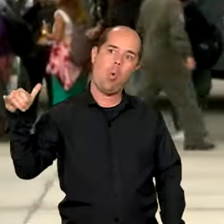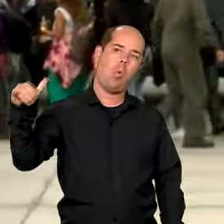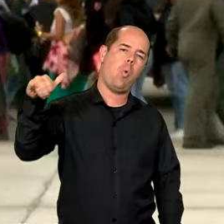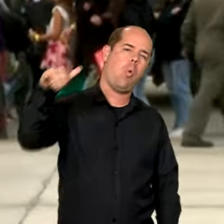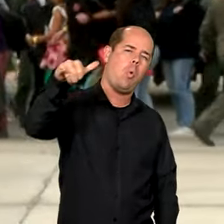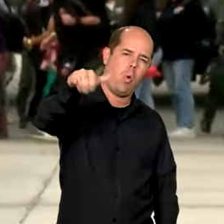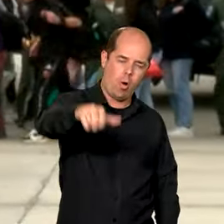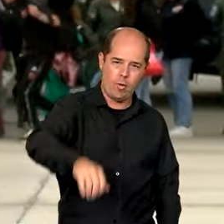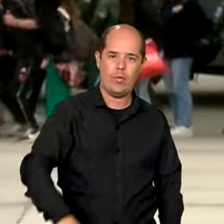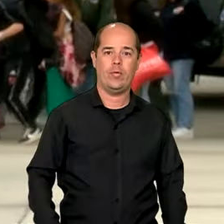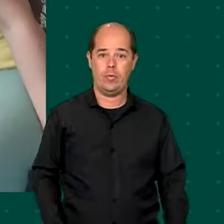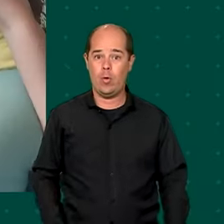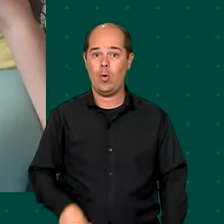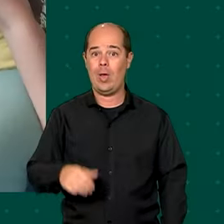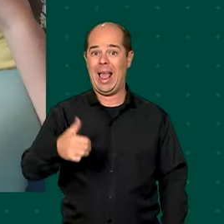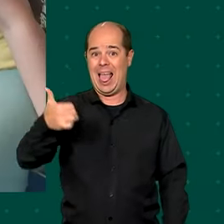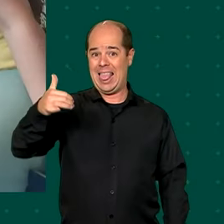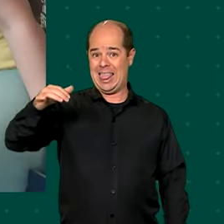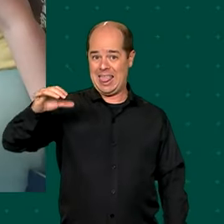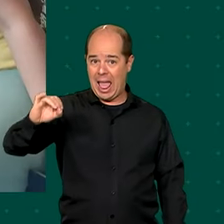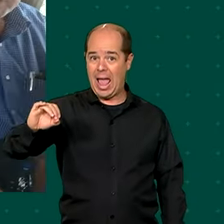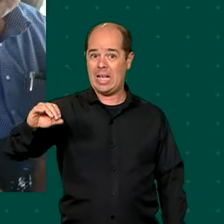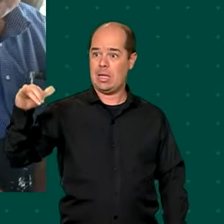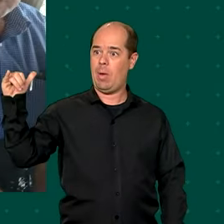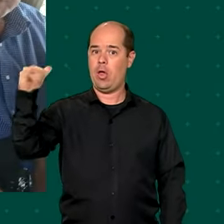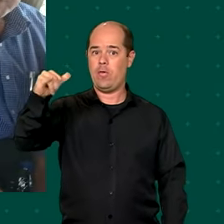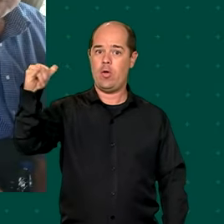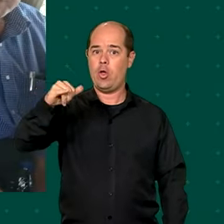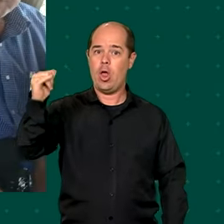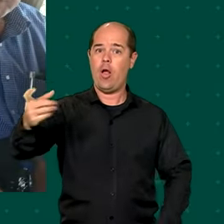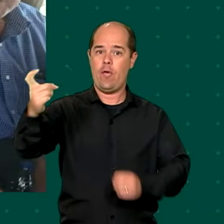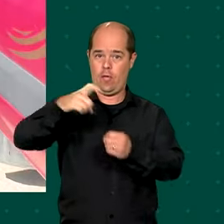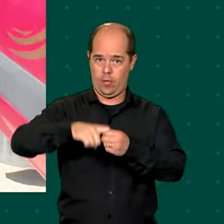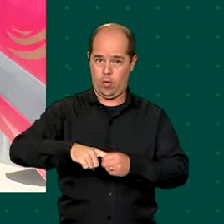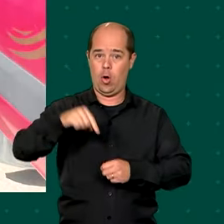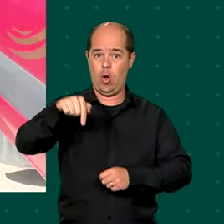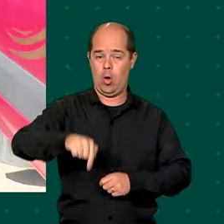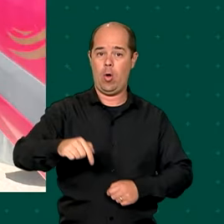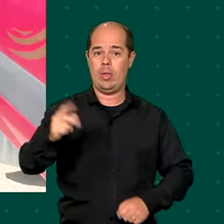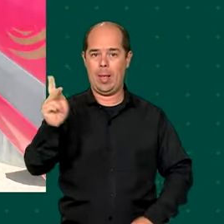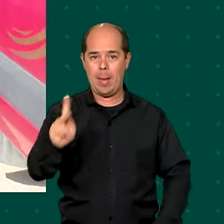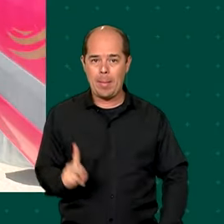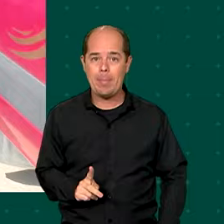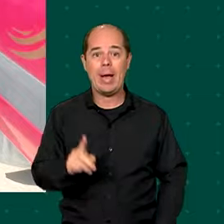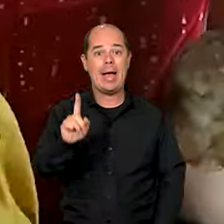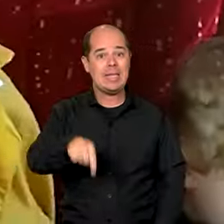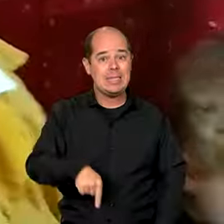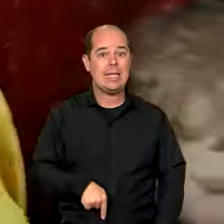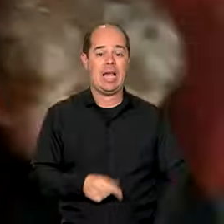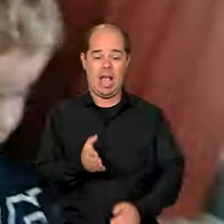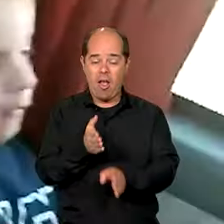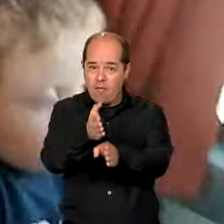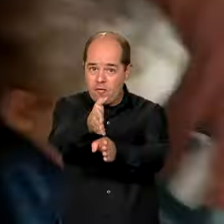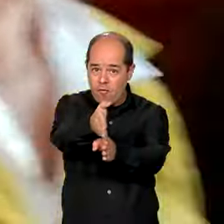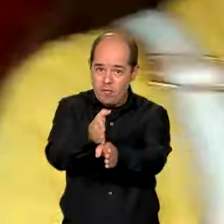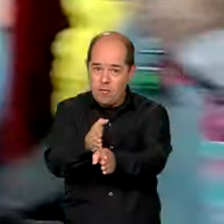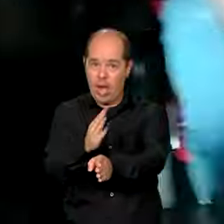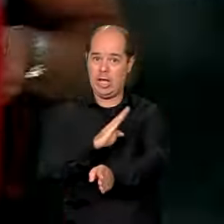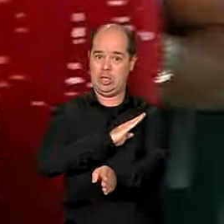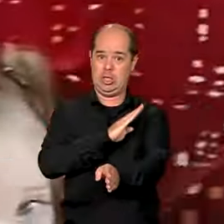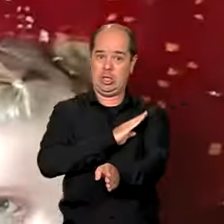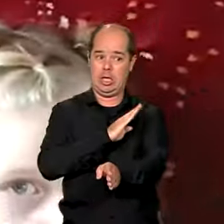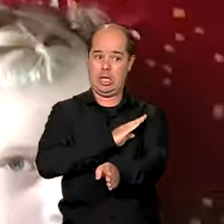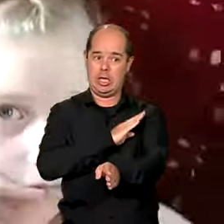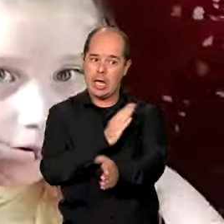operação Voltando em Paz deverá ser para os repatriados da faixa de Gaza, onde um grupo de 34